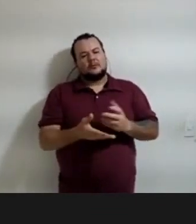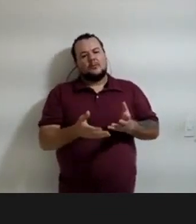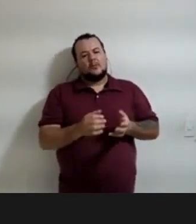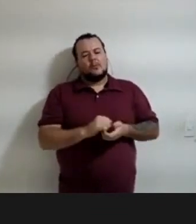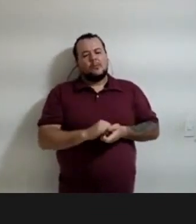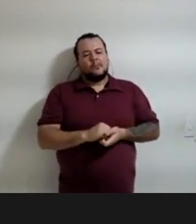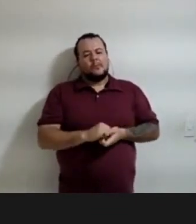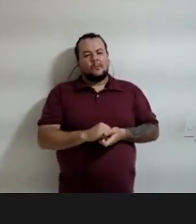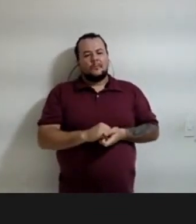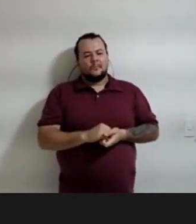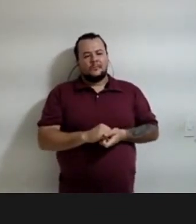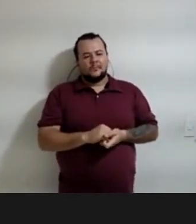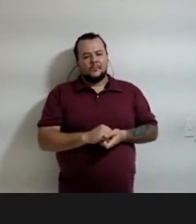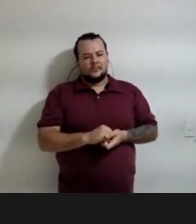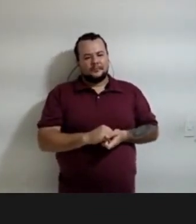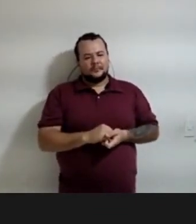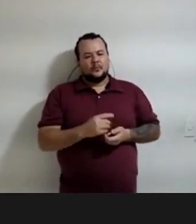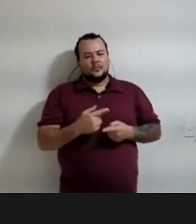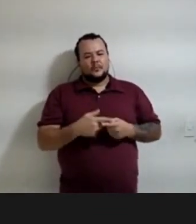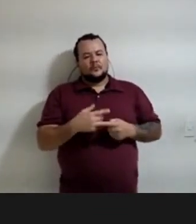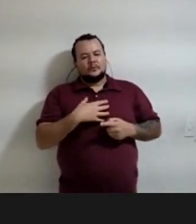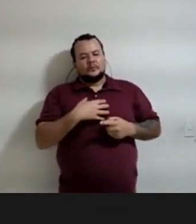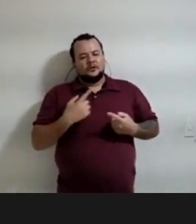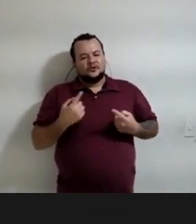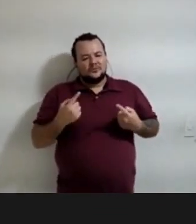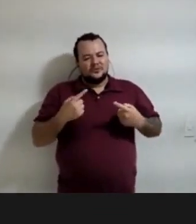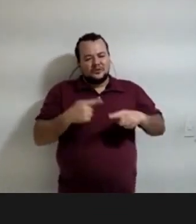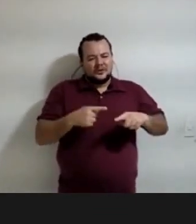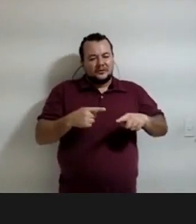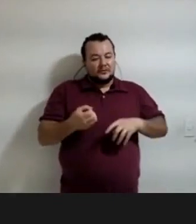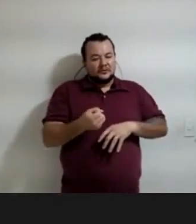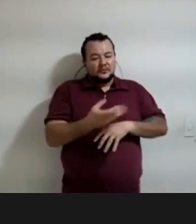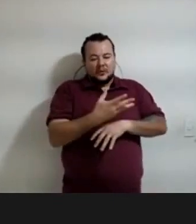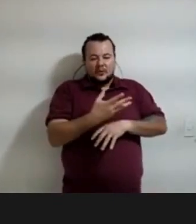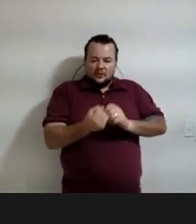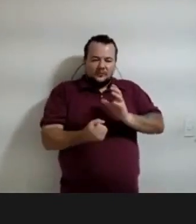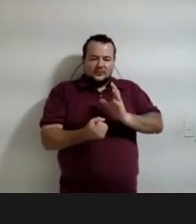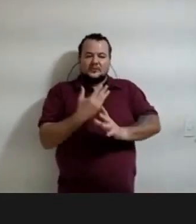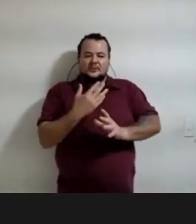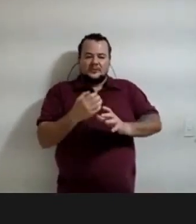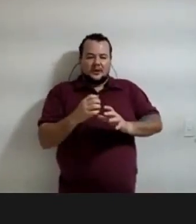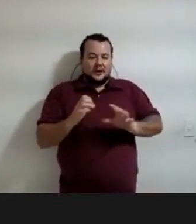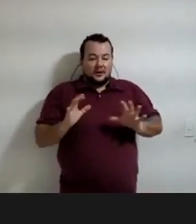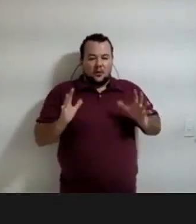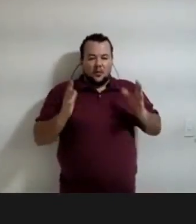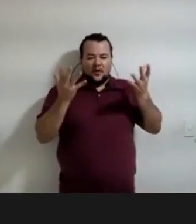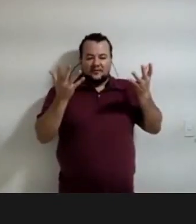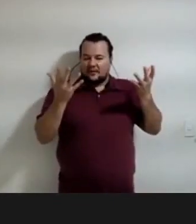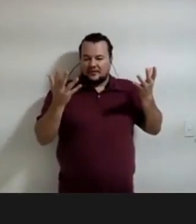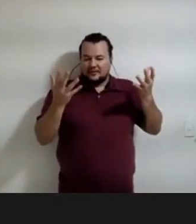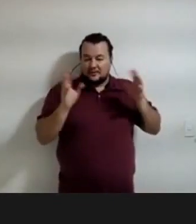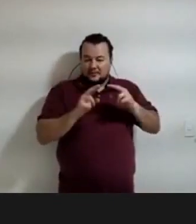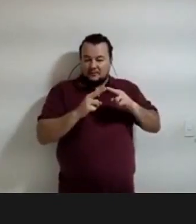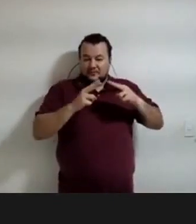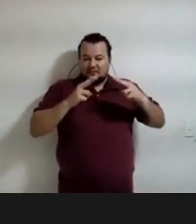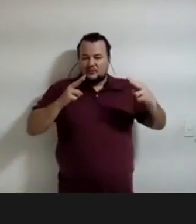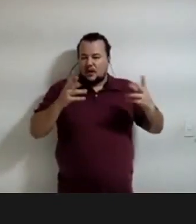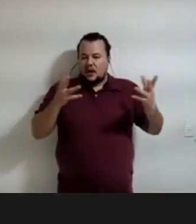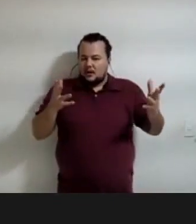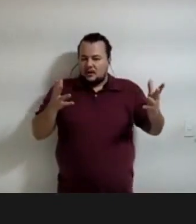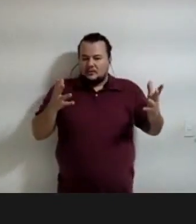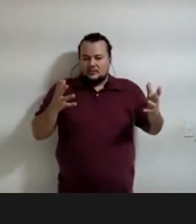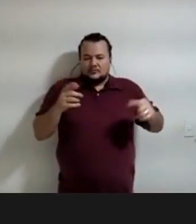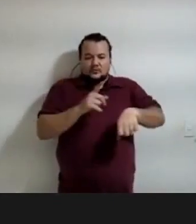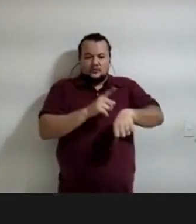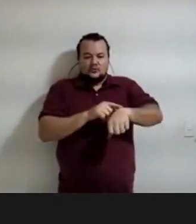pelos desafios inéditos de realizar um evento desse porte à distância, no meio de uma pandemia